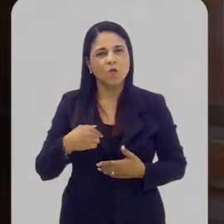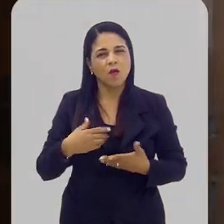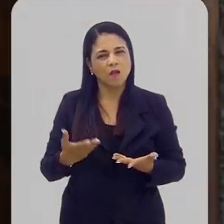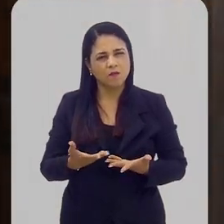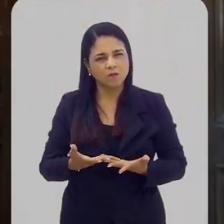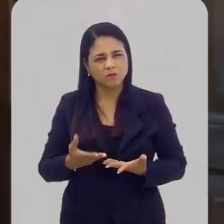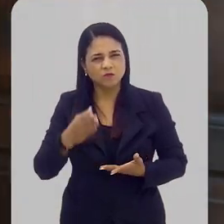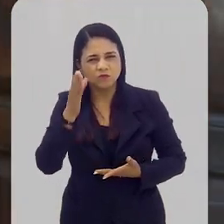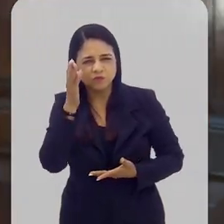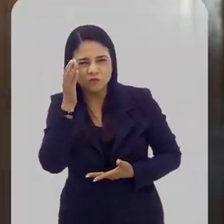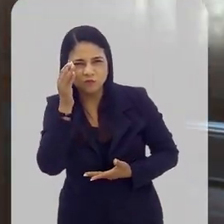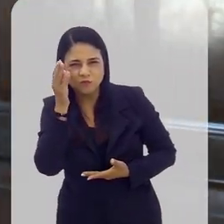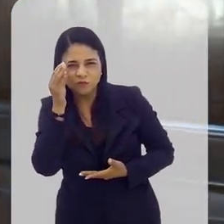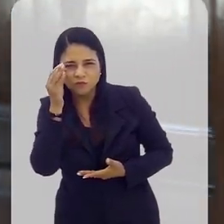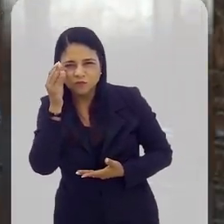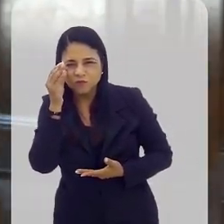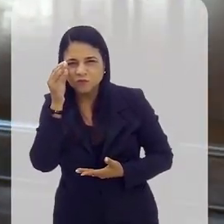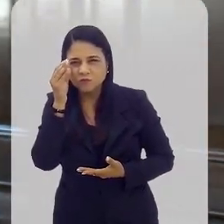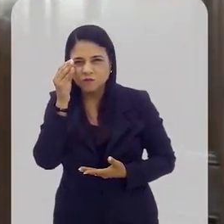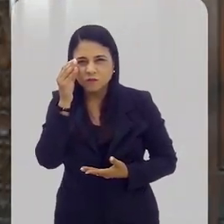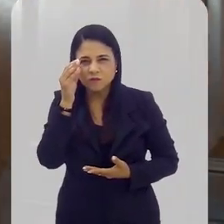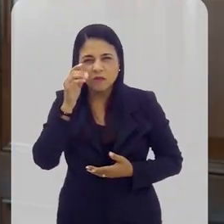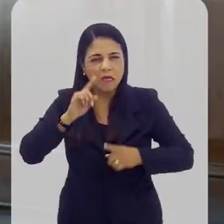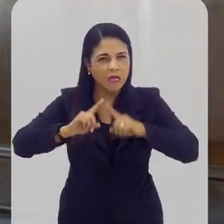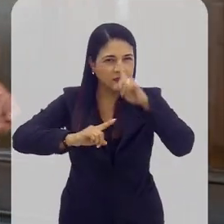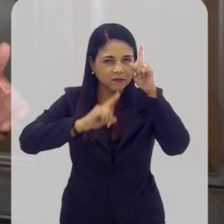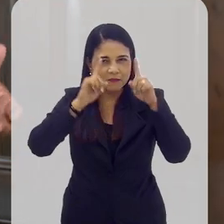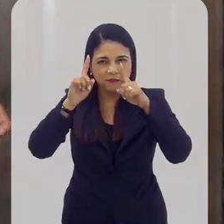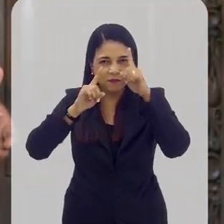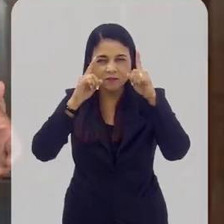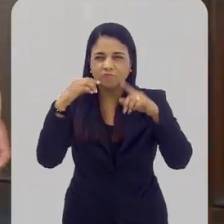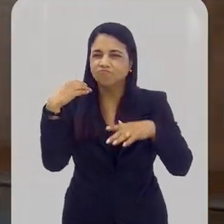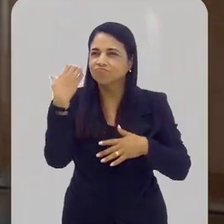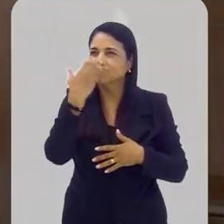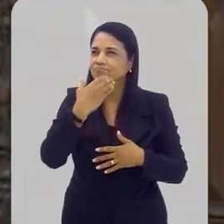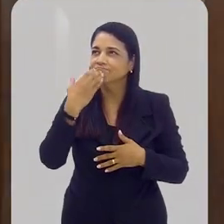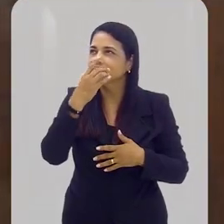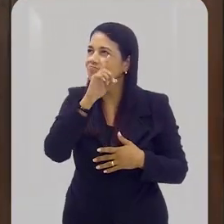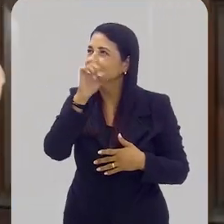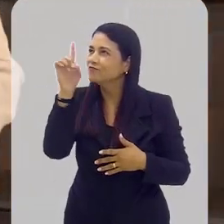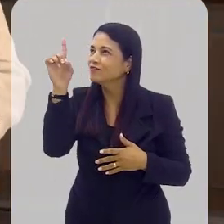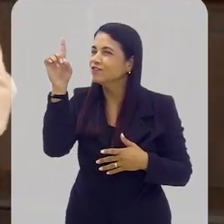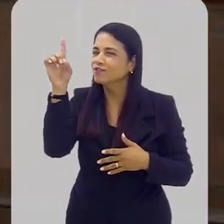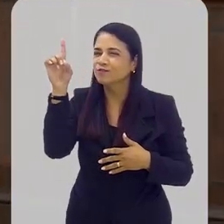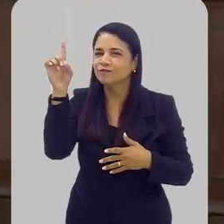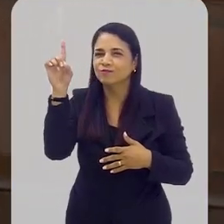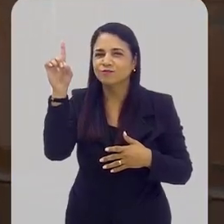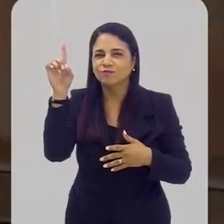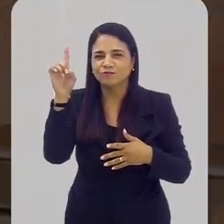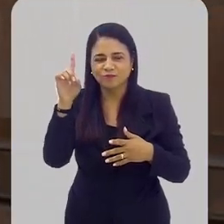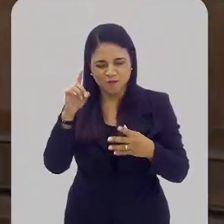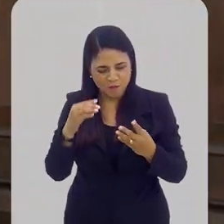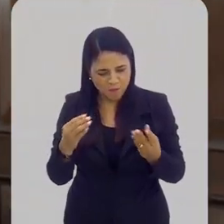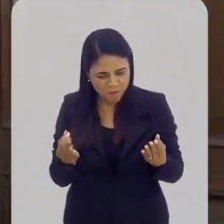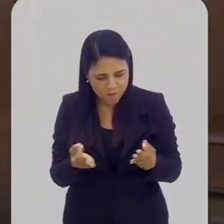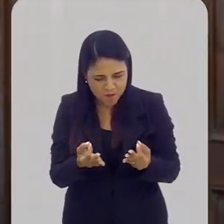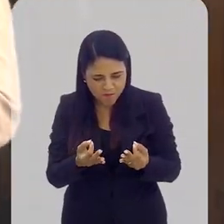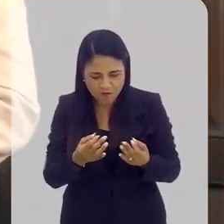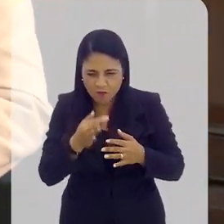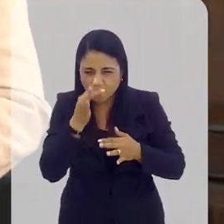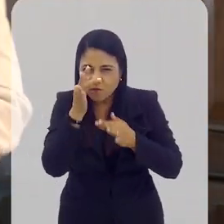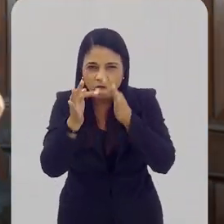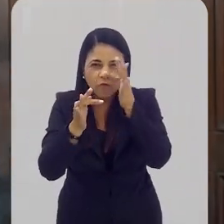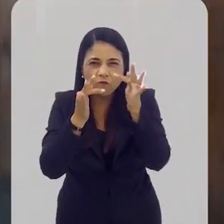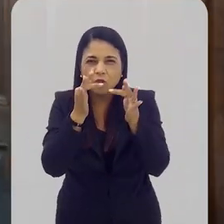Estava aqui observando agora a criatividade e a criação de Deus nessa flor, né? E é incrível